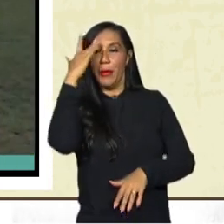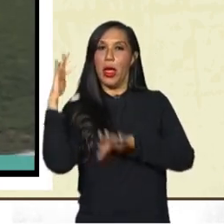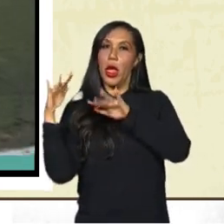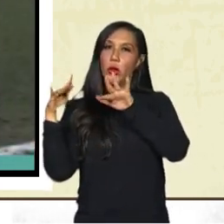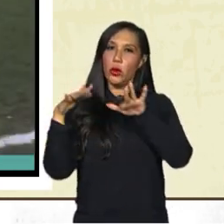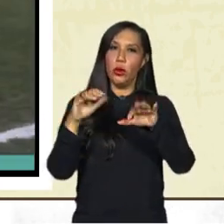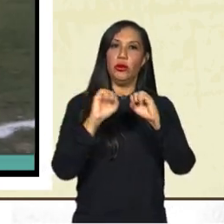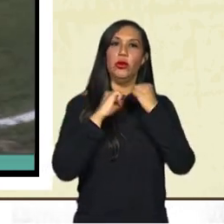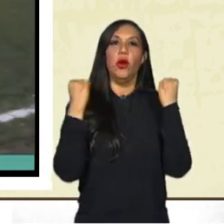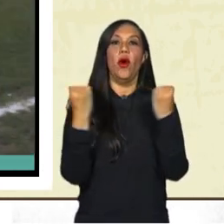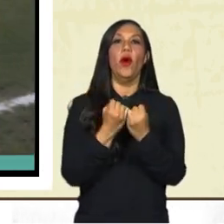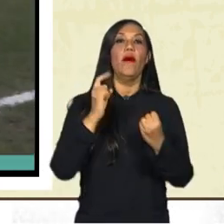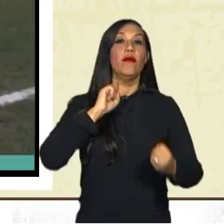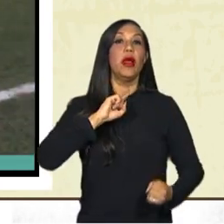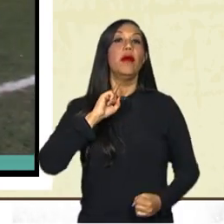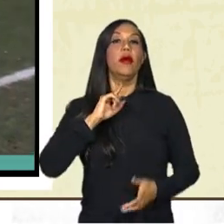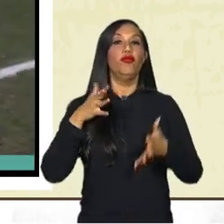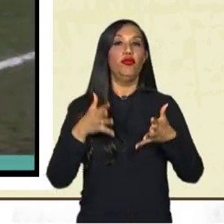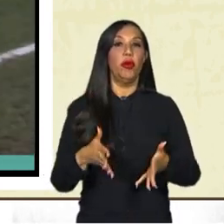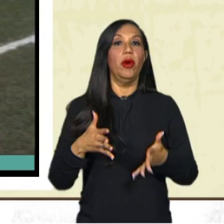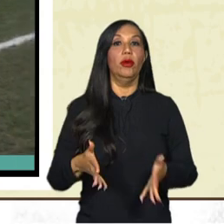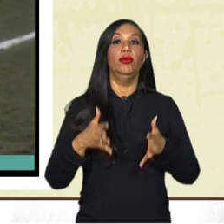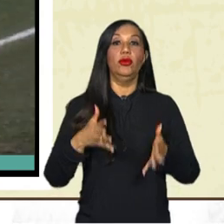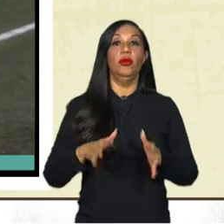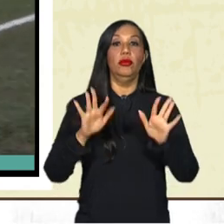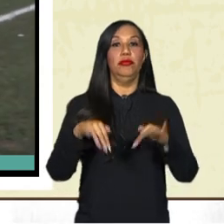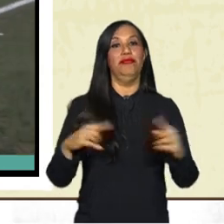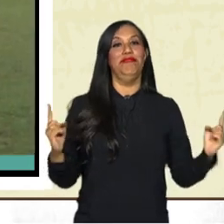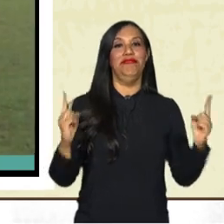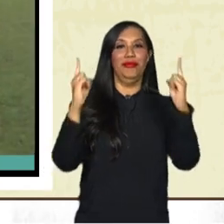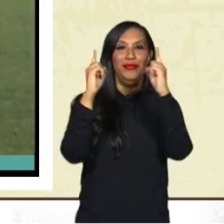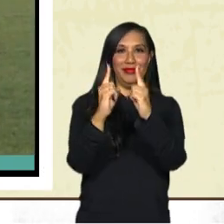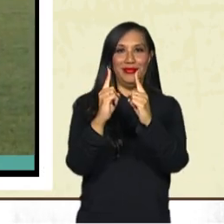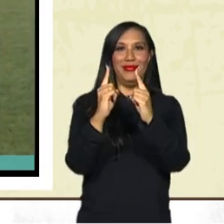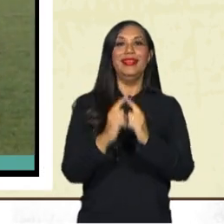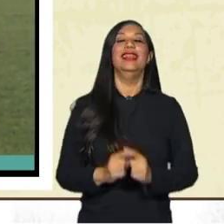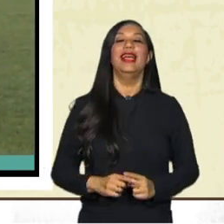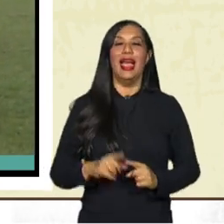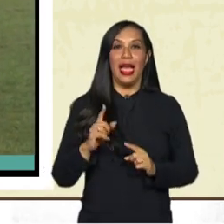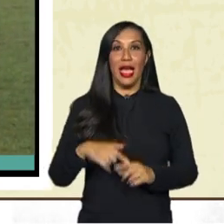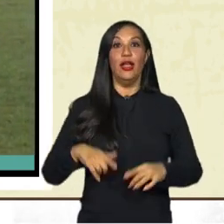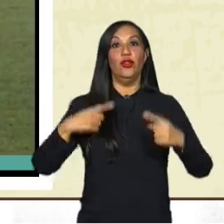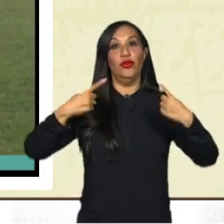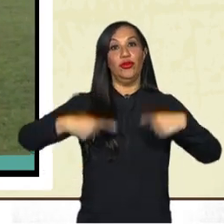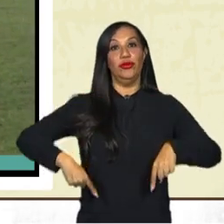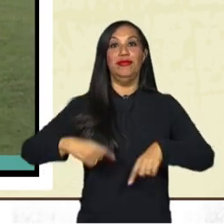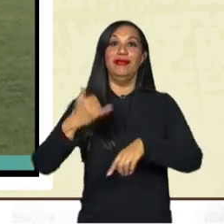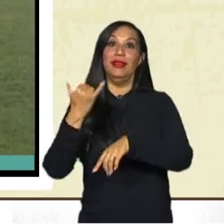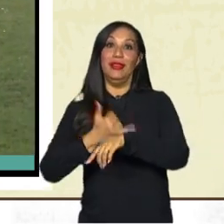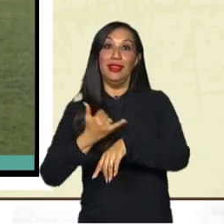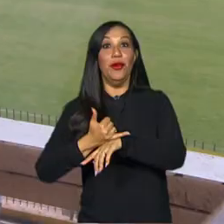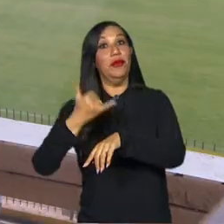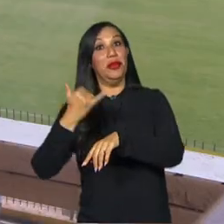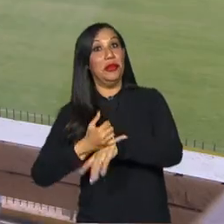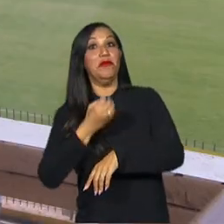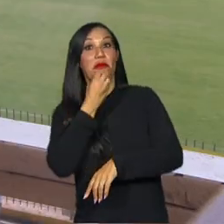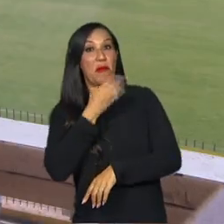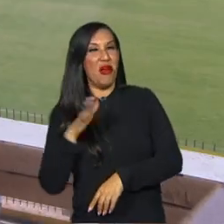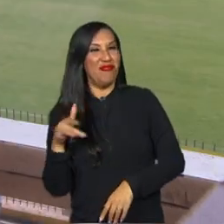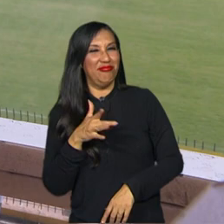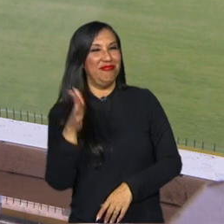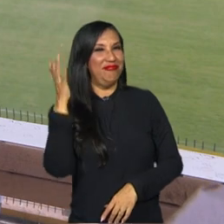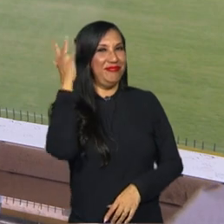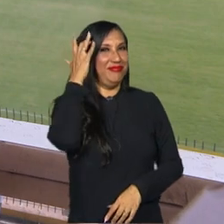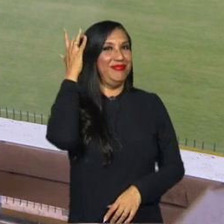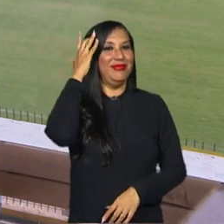O Flamengo veio jogar e o jogo terminou 1-1. Então veio jogar com Volta Redonda, nosso Volta Redonda deu show. Nós